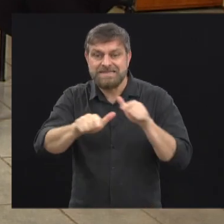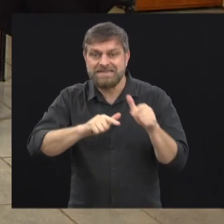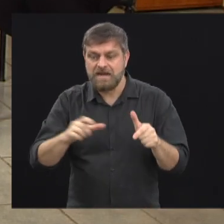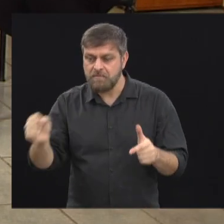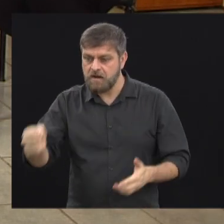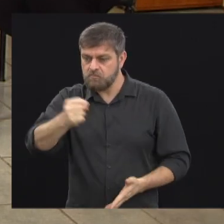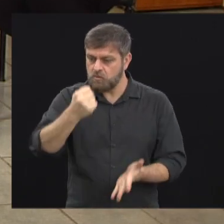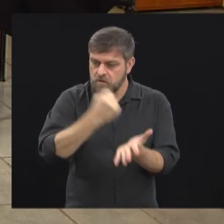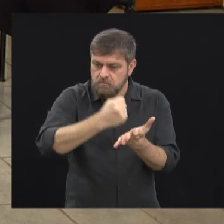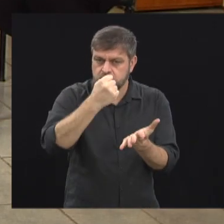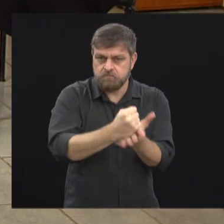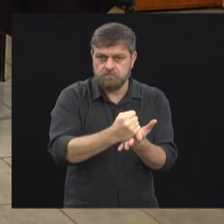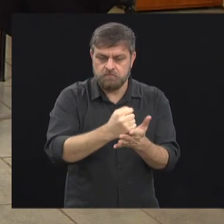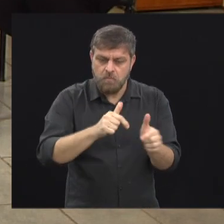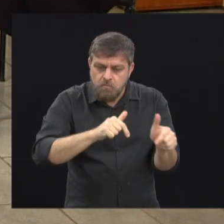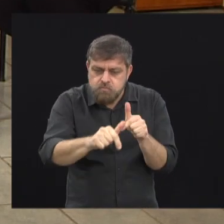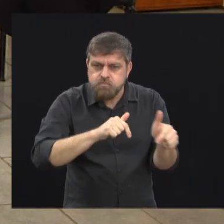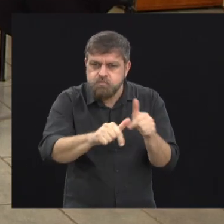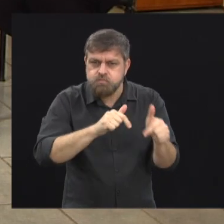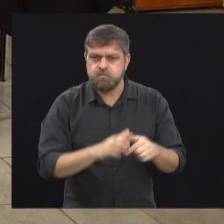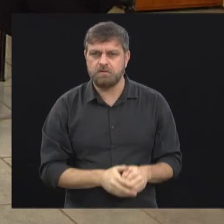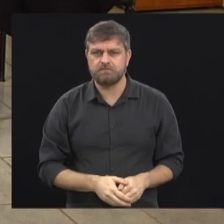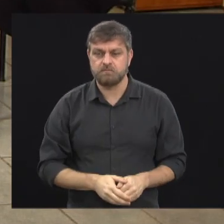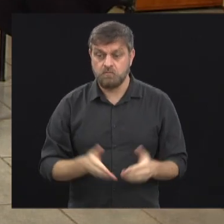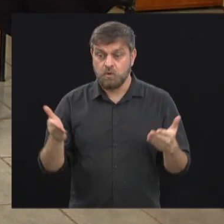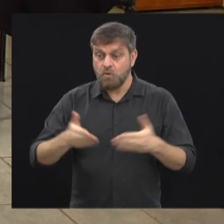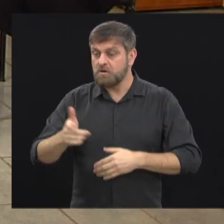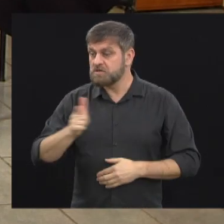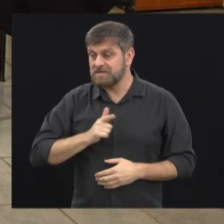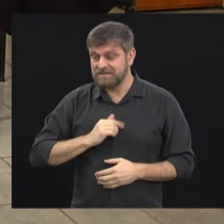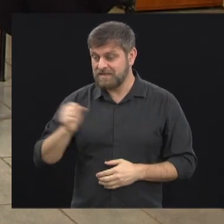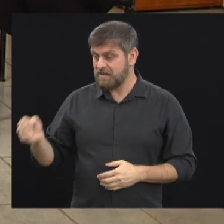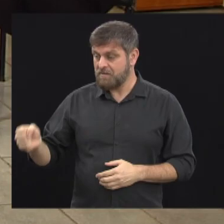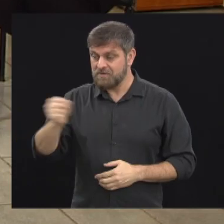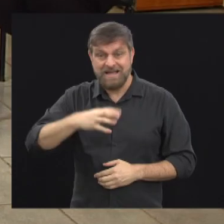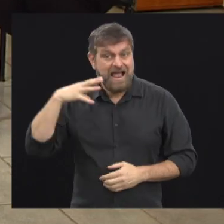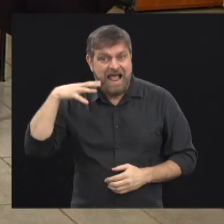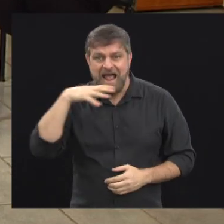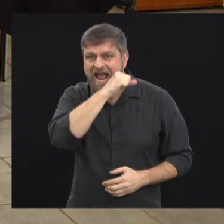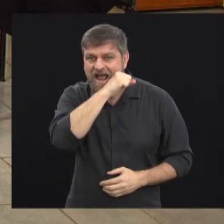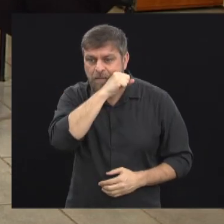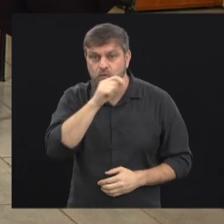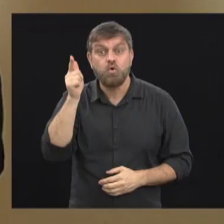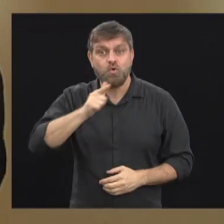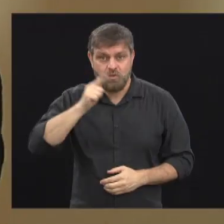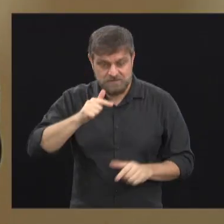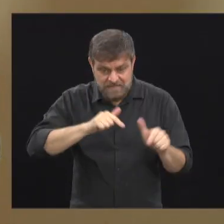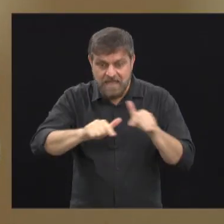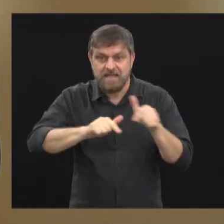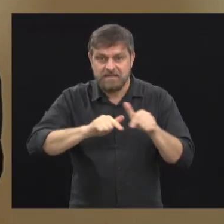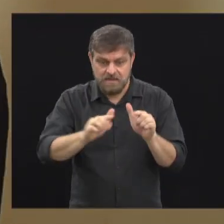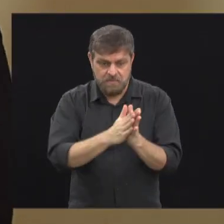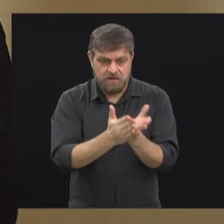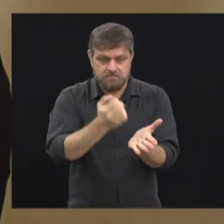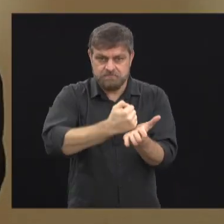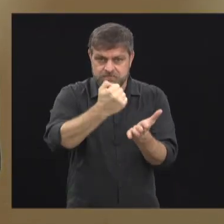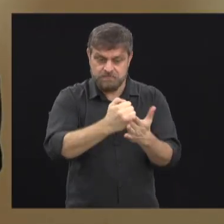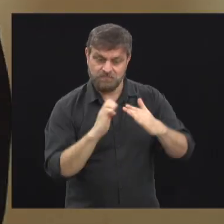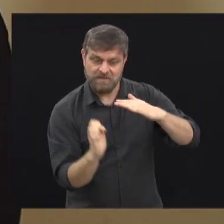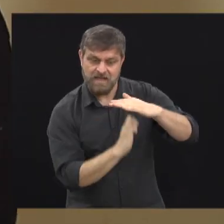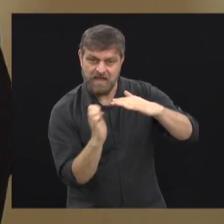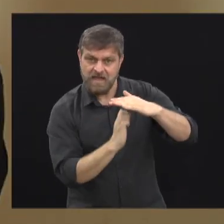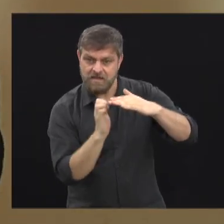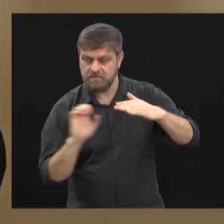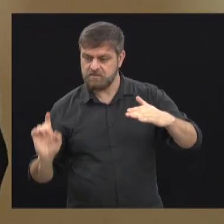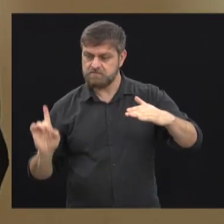de trabalho a médio e longo prazo, mas hoje já tem pessoas que vão muito rápido para o mercado. Então é legal que a gente está vendo essa abertura